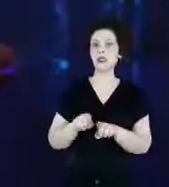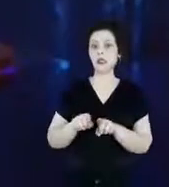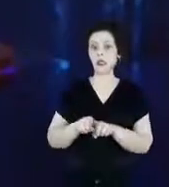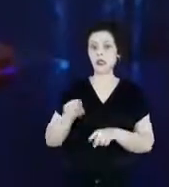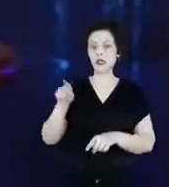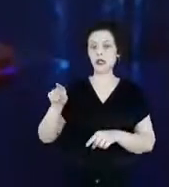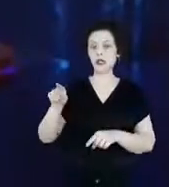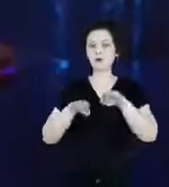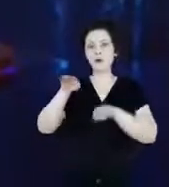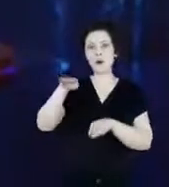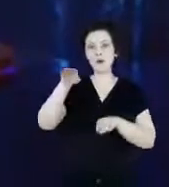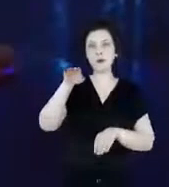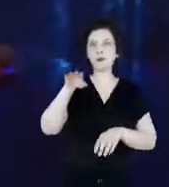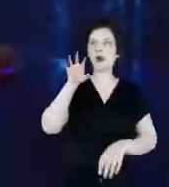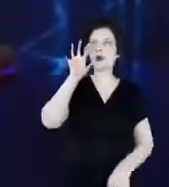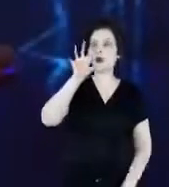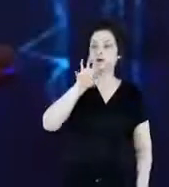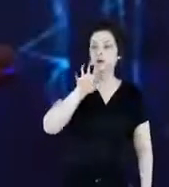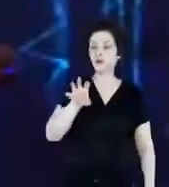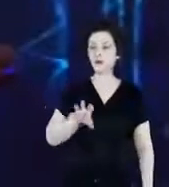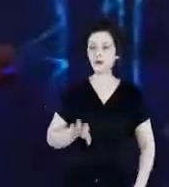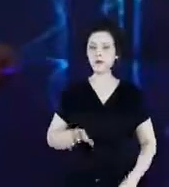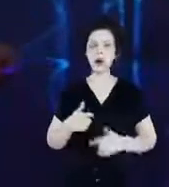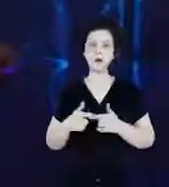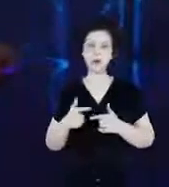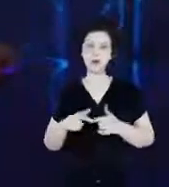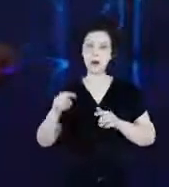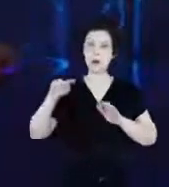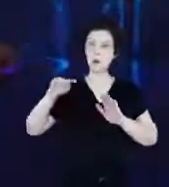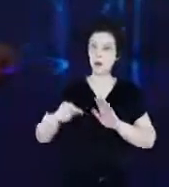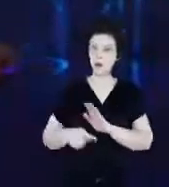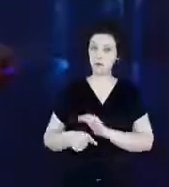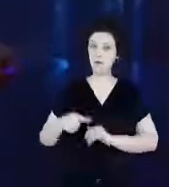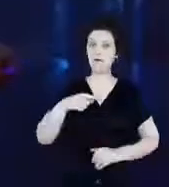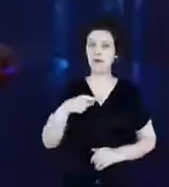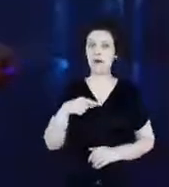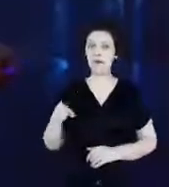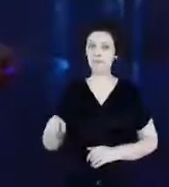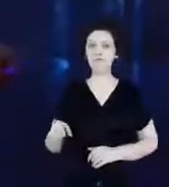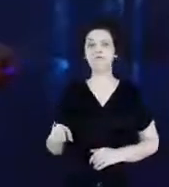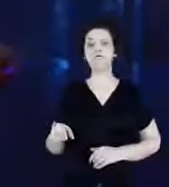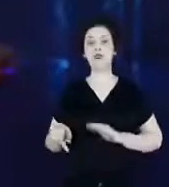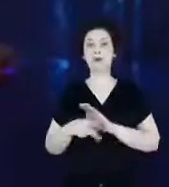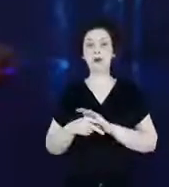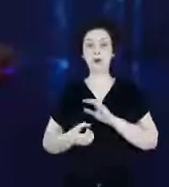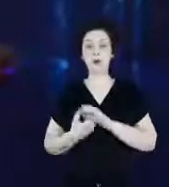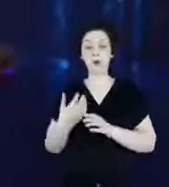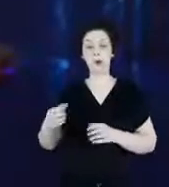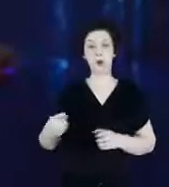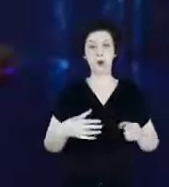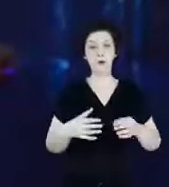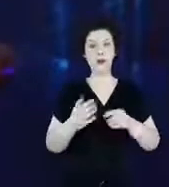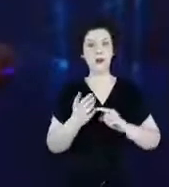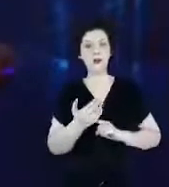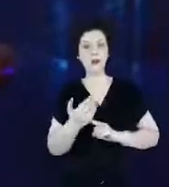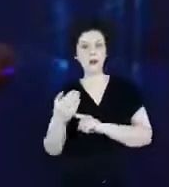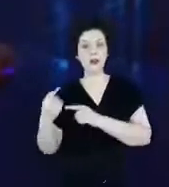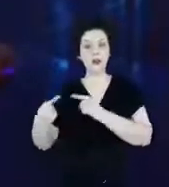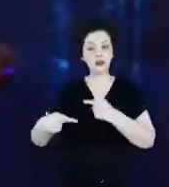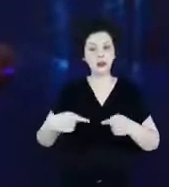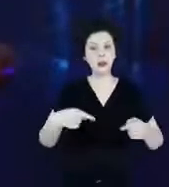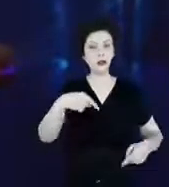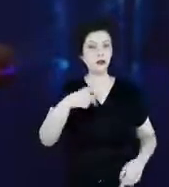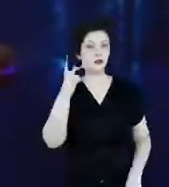desigualdades regionais, tem problemas profundos, né? Desde a inovação tecnológica que está se discutindo aqui em São